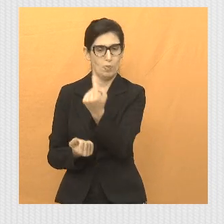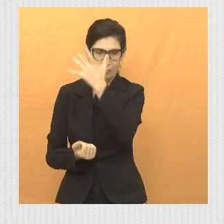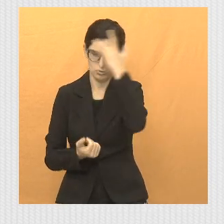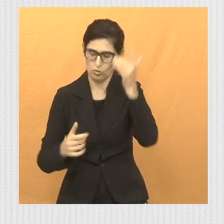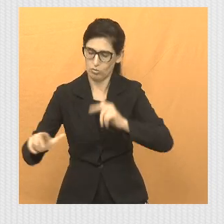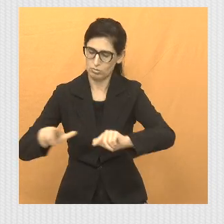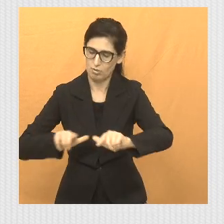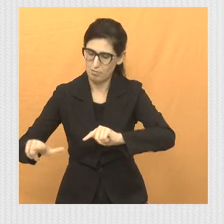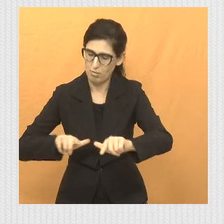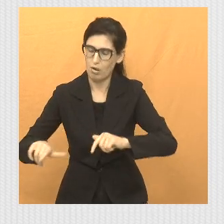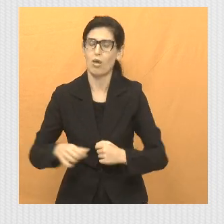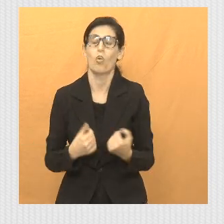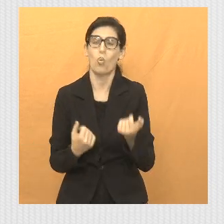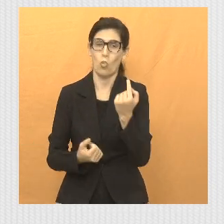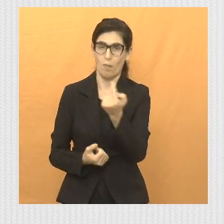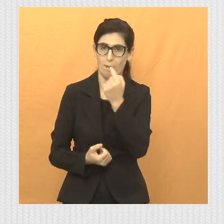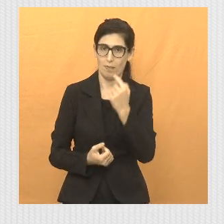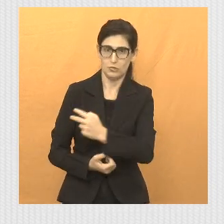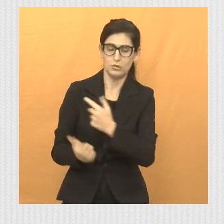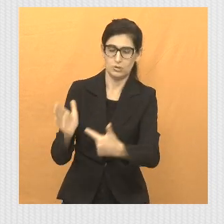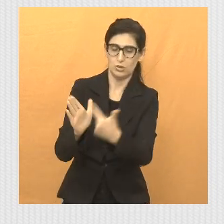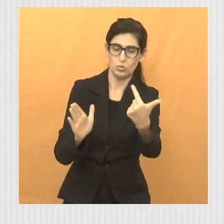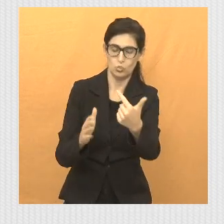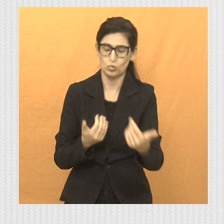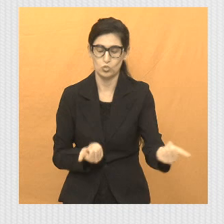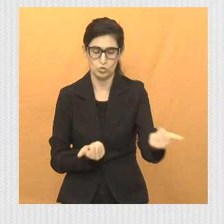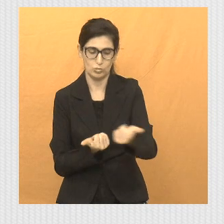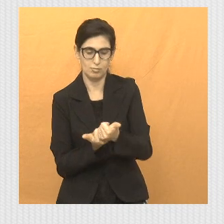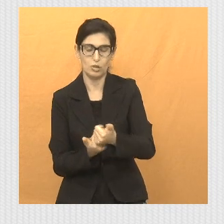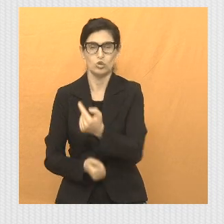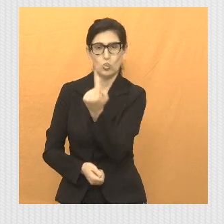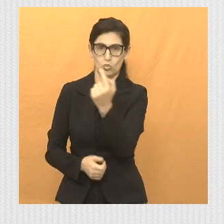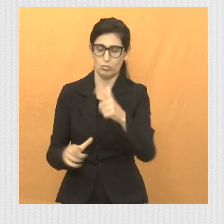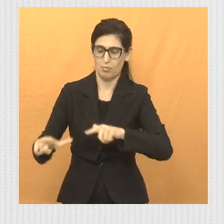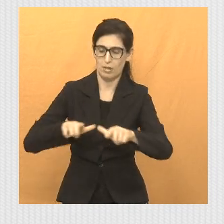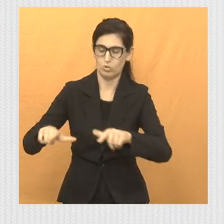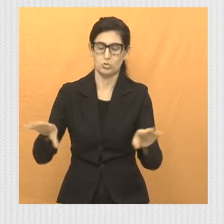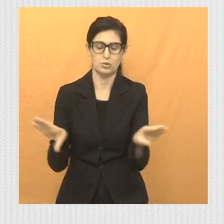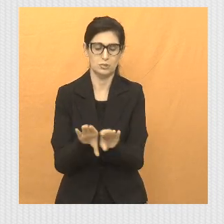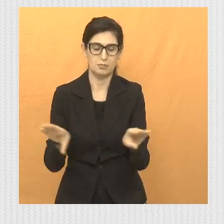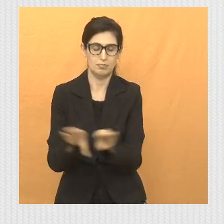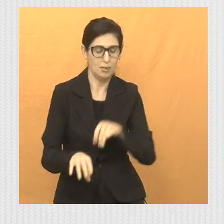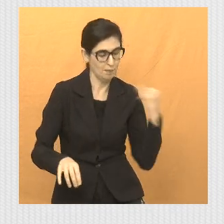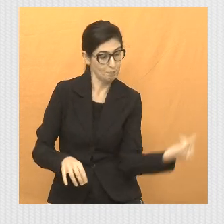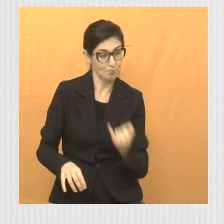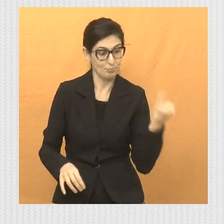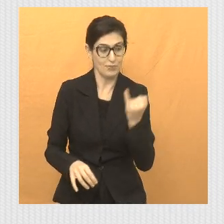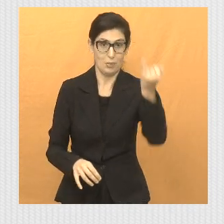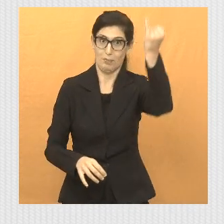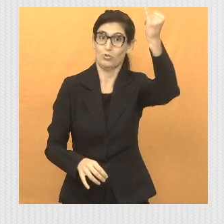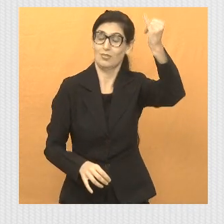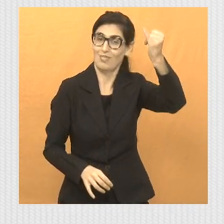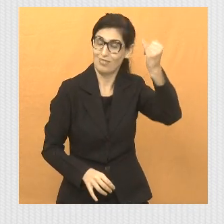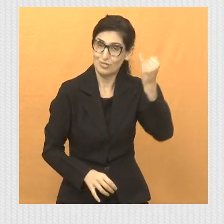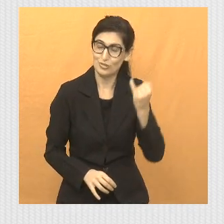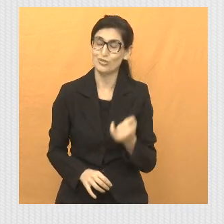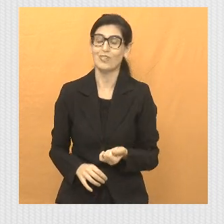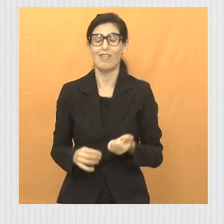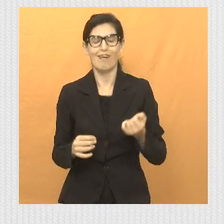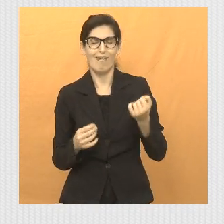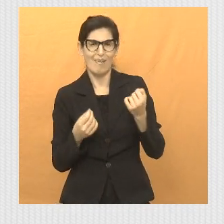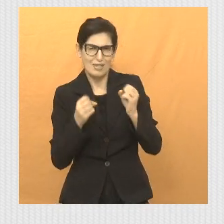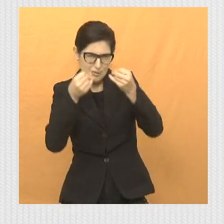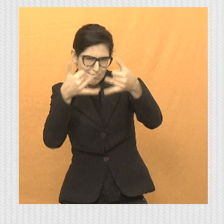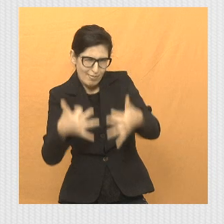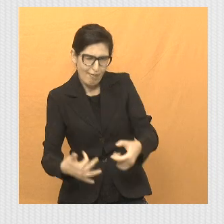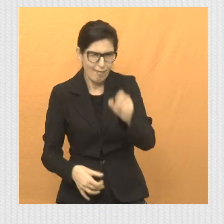suplente e um trabalhador segundo suplente. É importante deixarmos sinalizados que